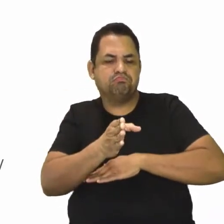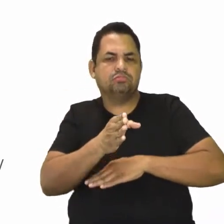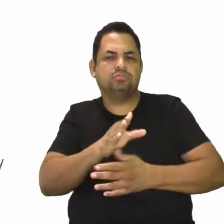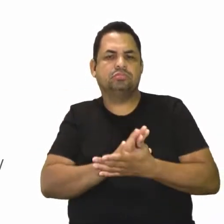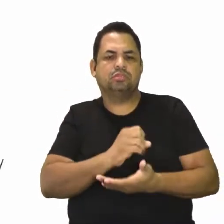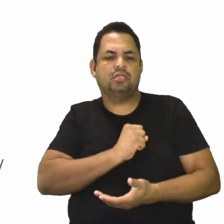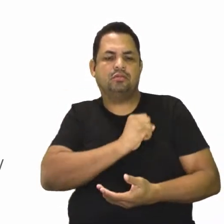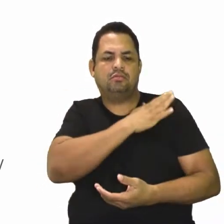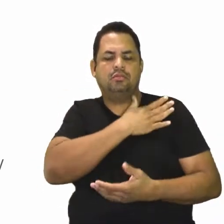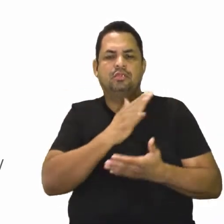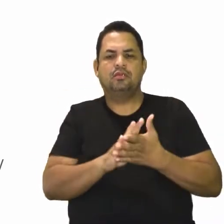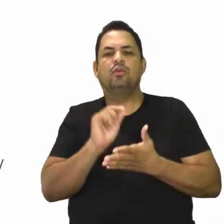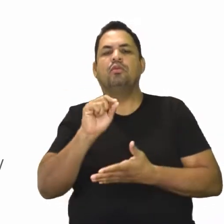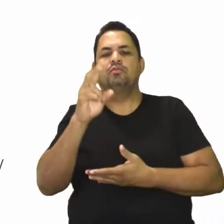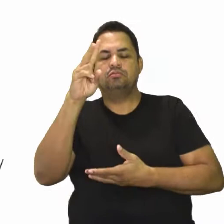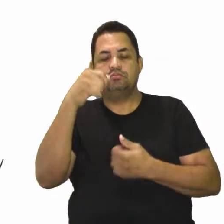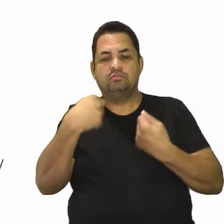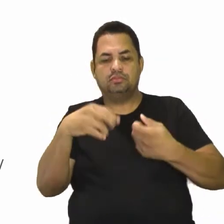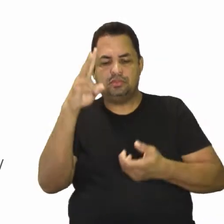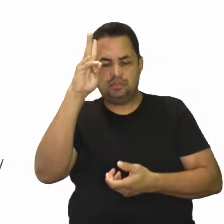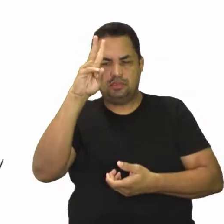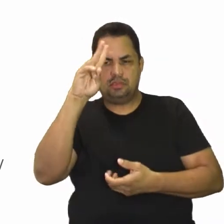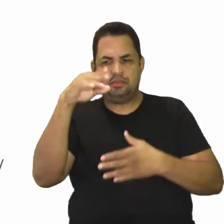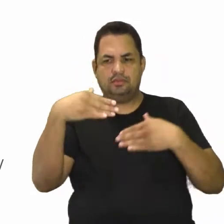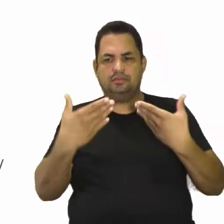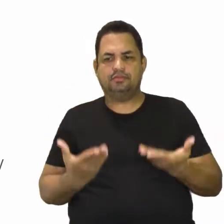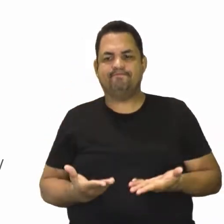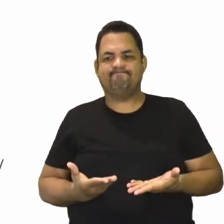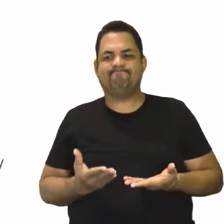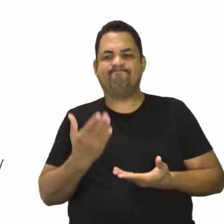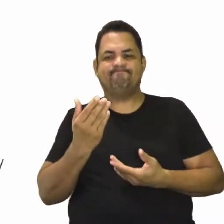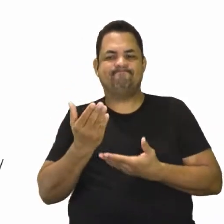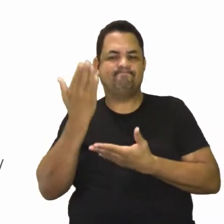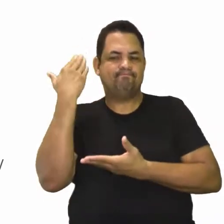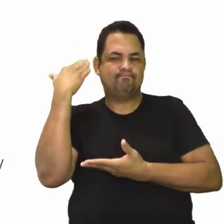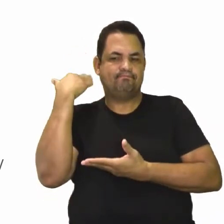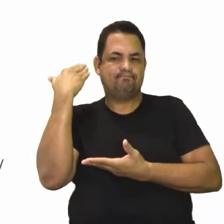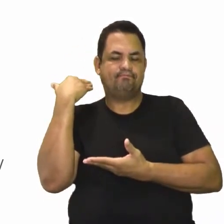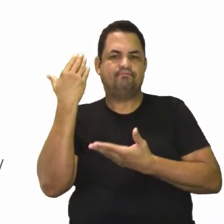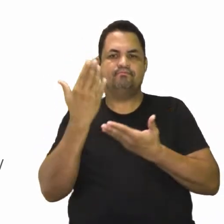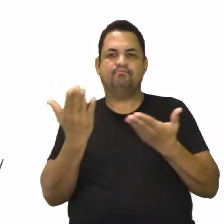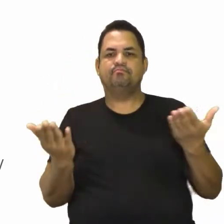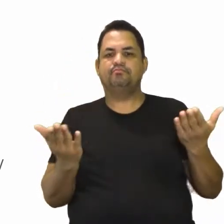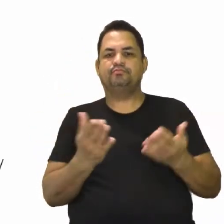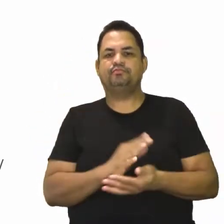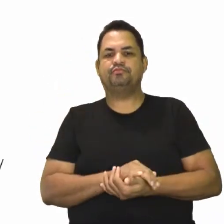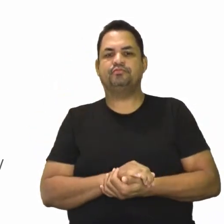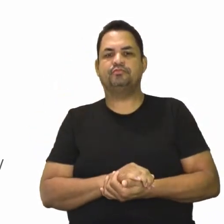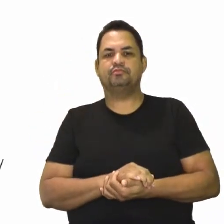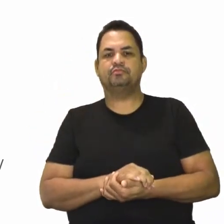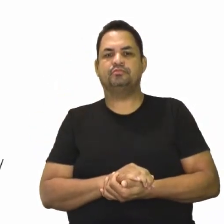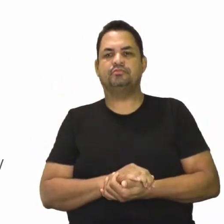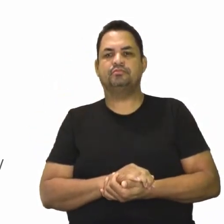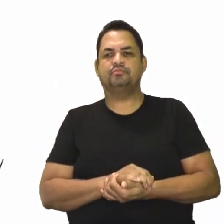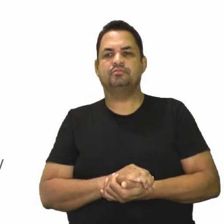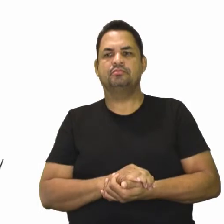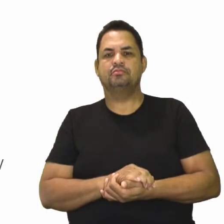lá atrás. Vem aqui comigo. A gente tem que lembrar lá atrás que